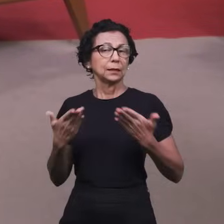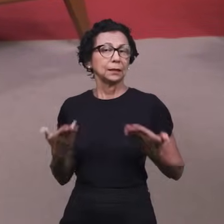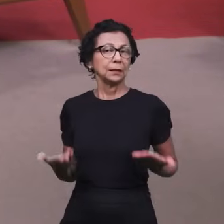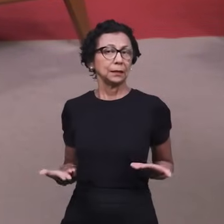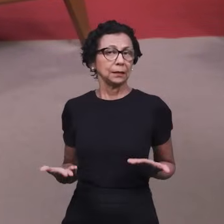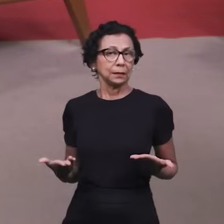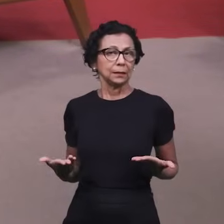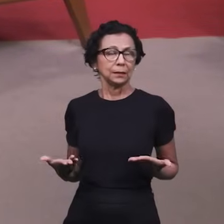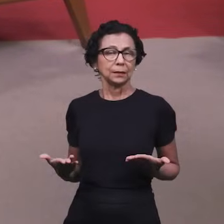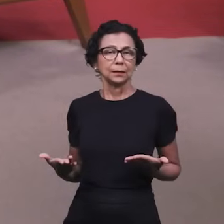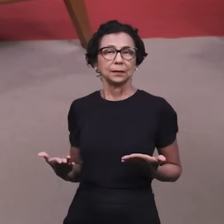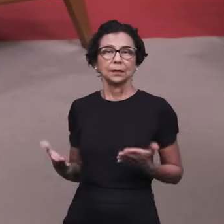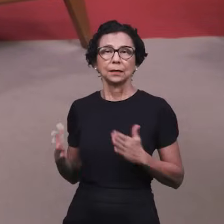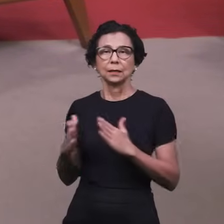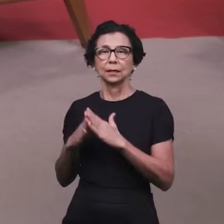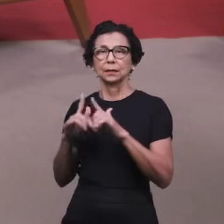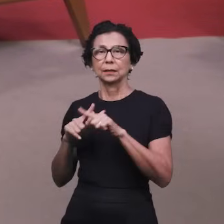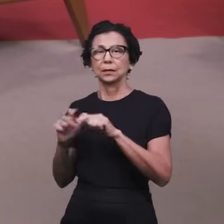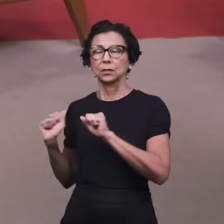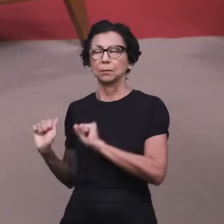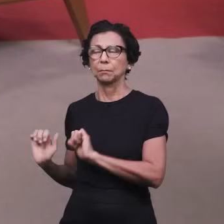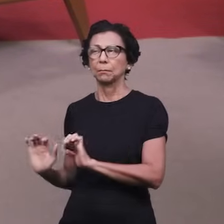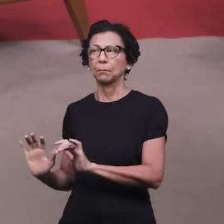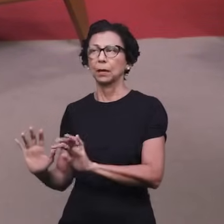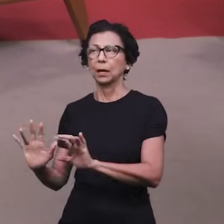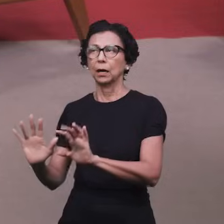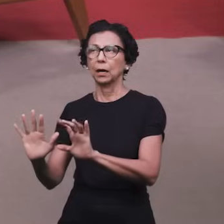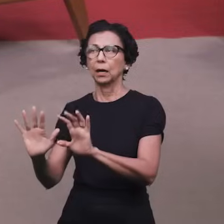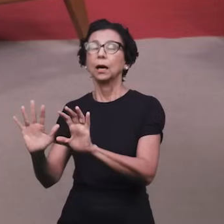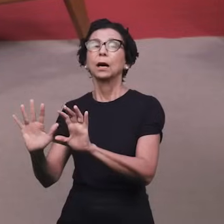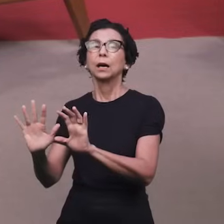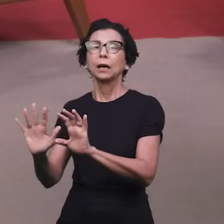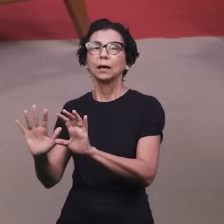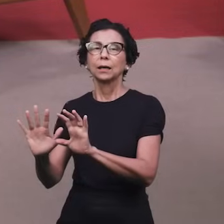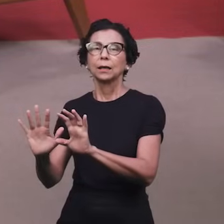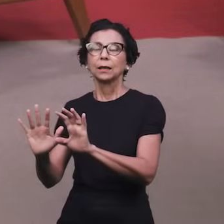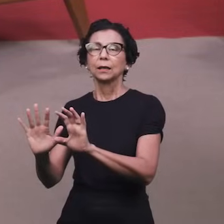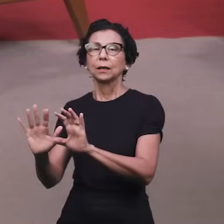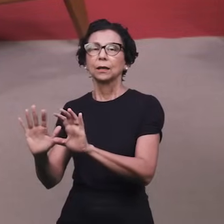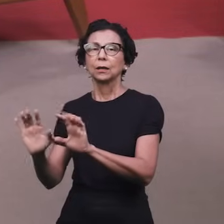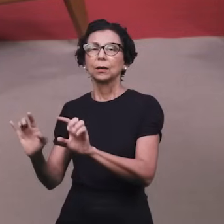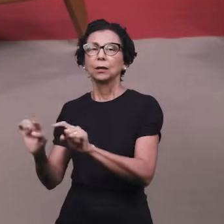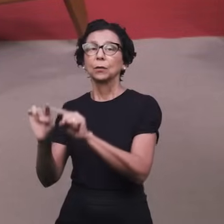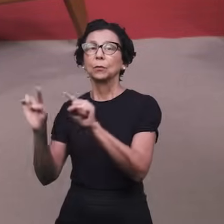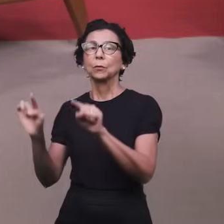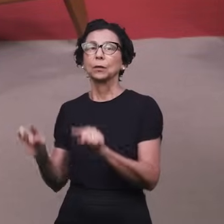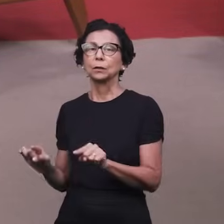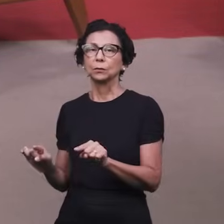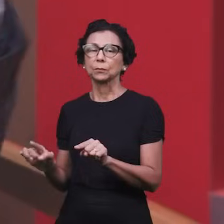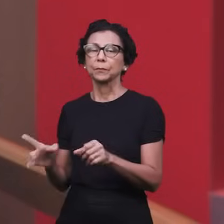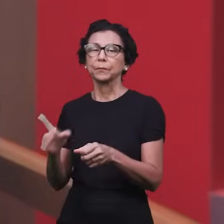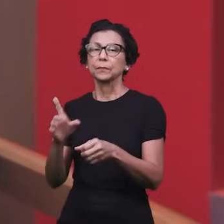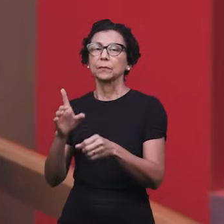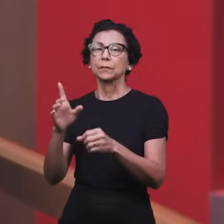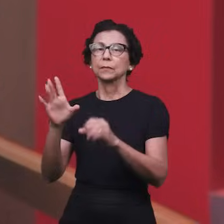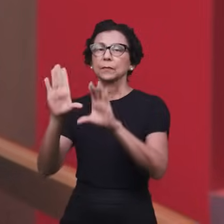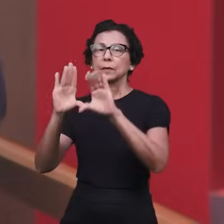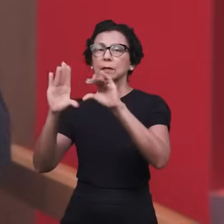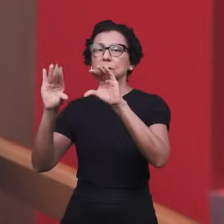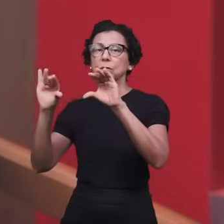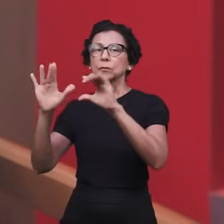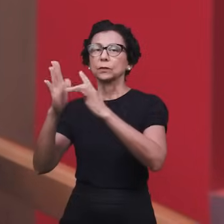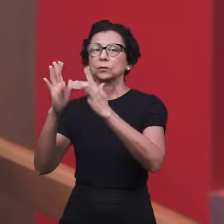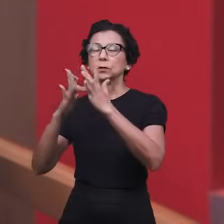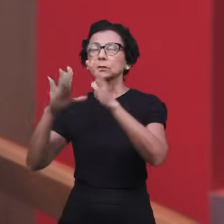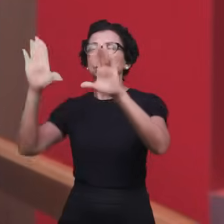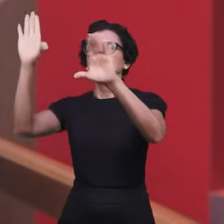dela efetiva vai se dar quando o Senhor Jesus voltar e ela for arrebatada, vai se